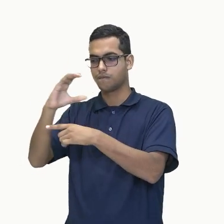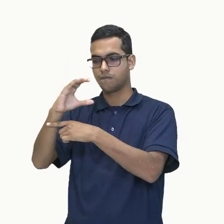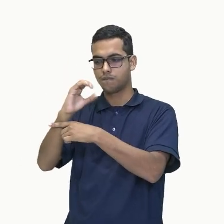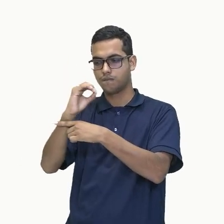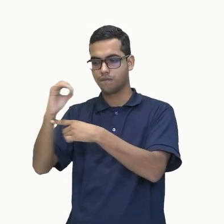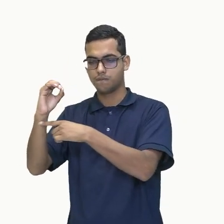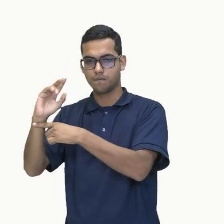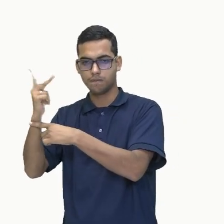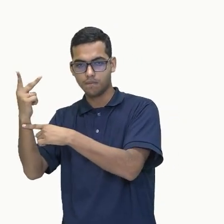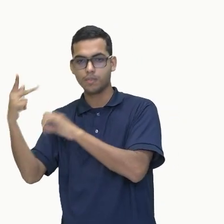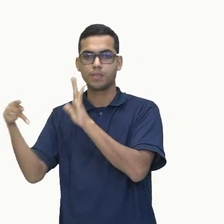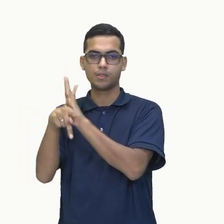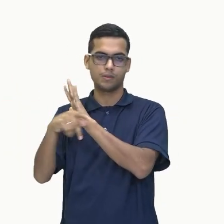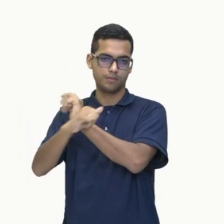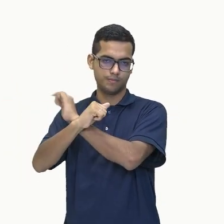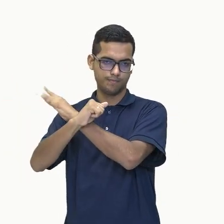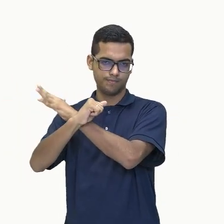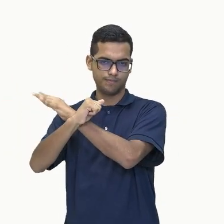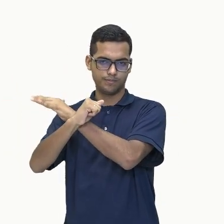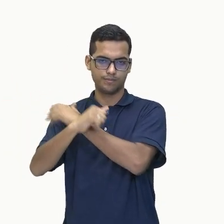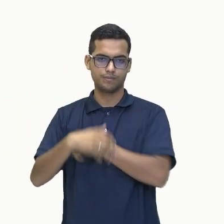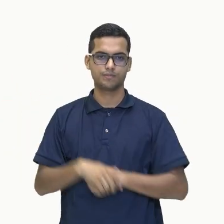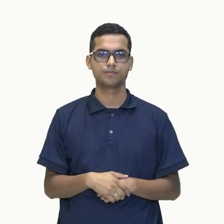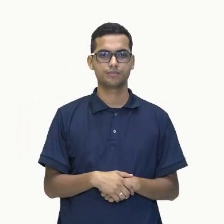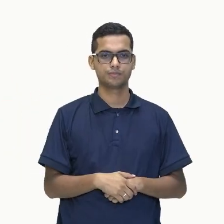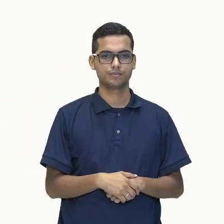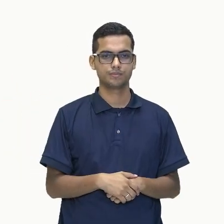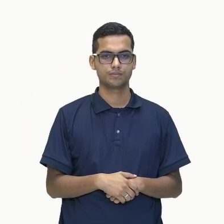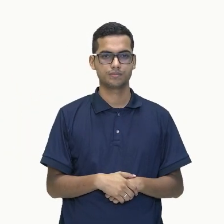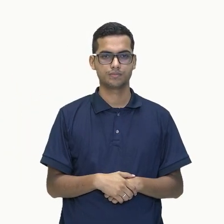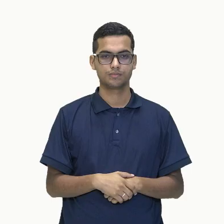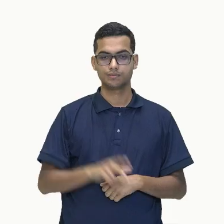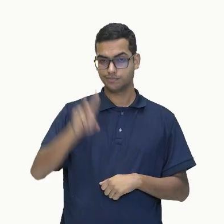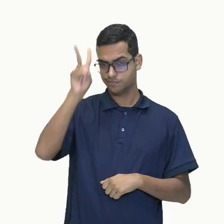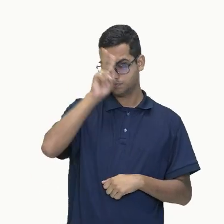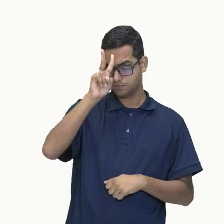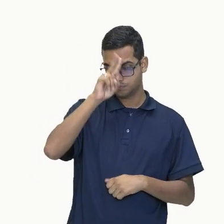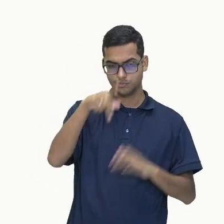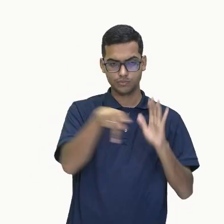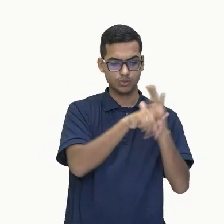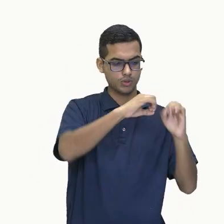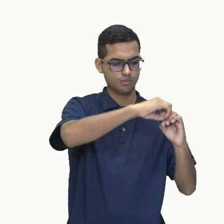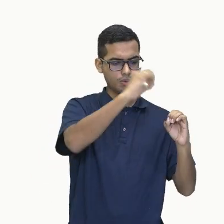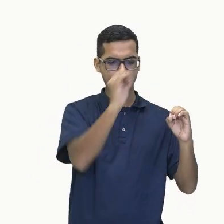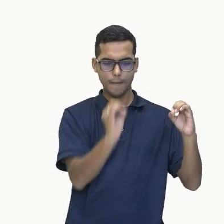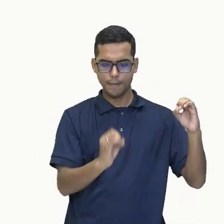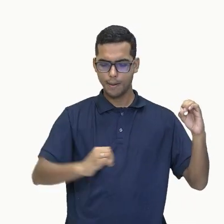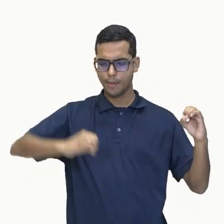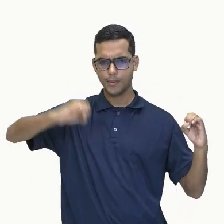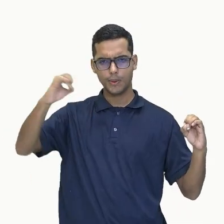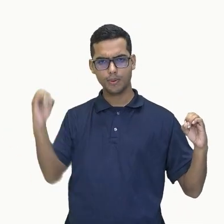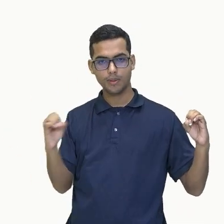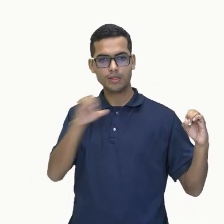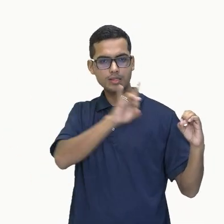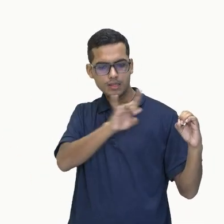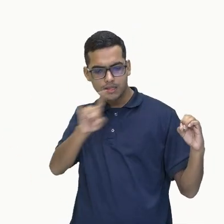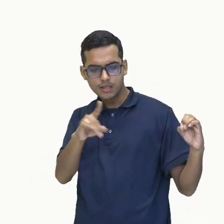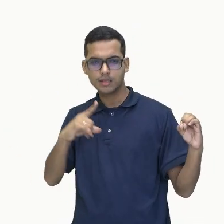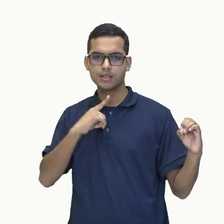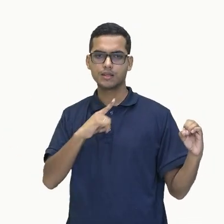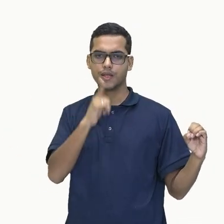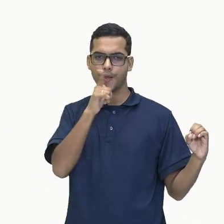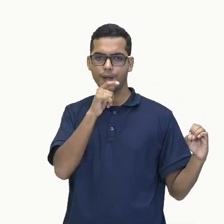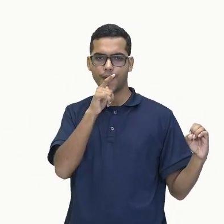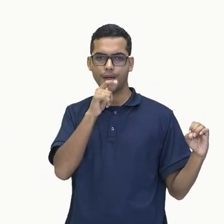se liga libera uma água, né? Aqui também, ó, juntou o Val com a